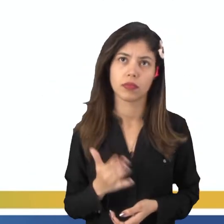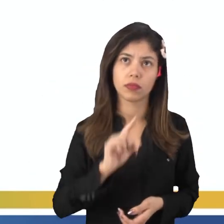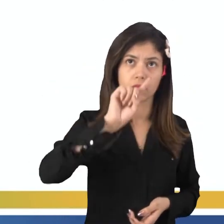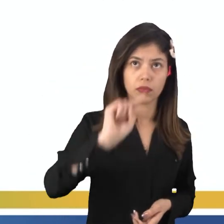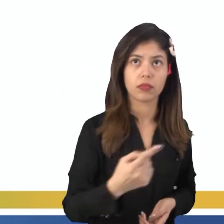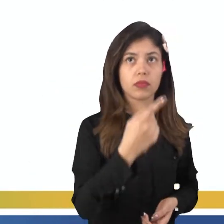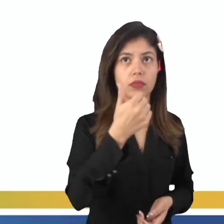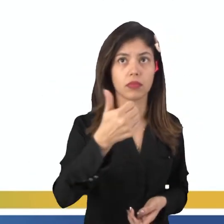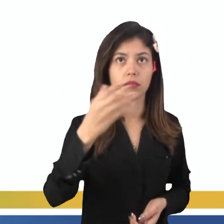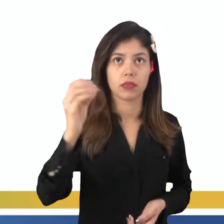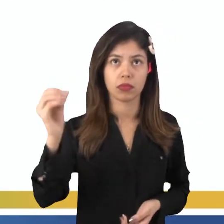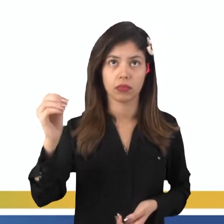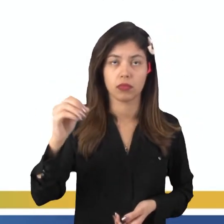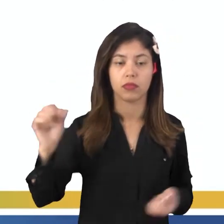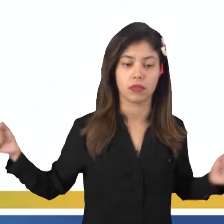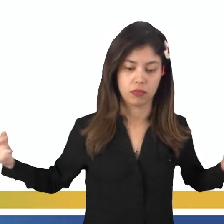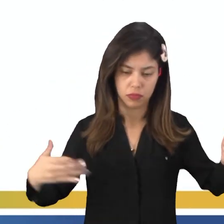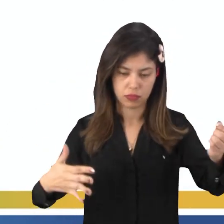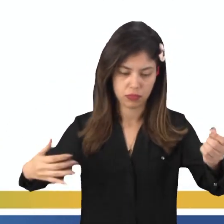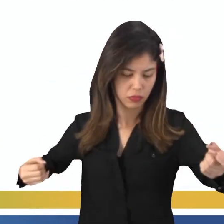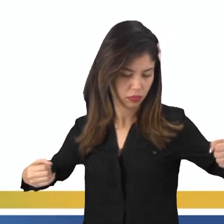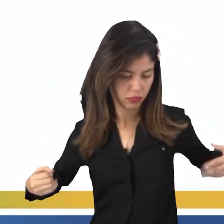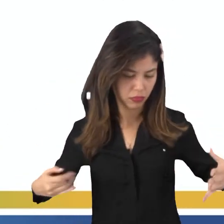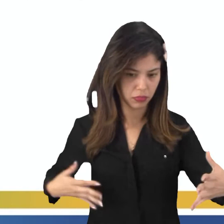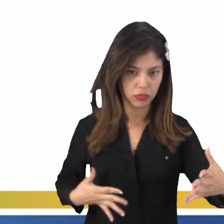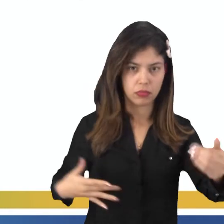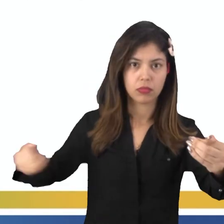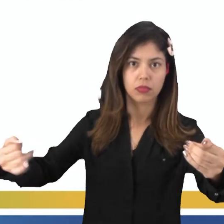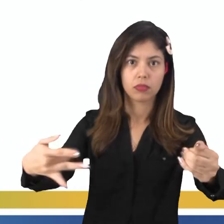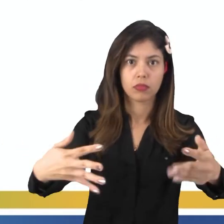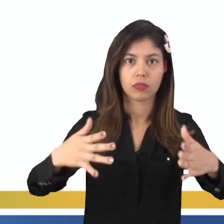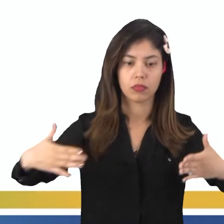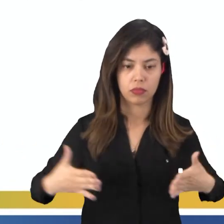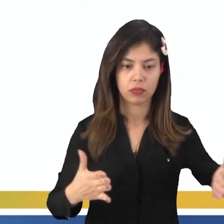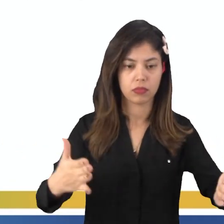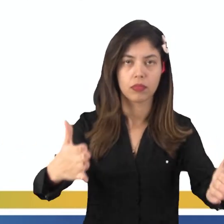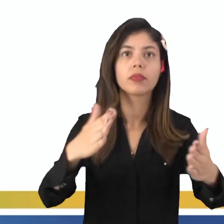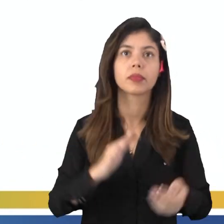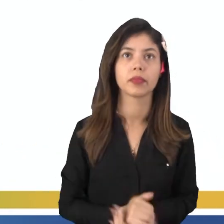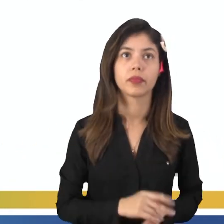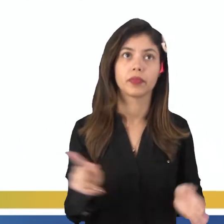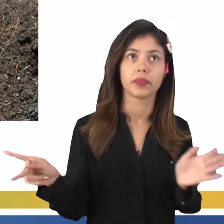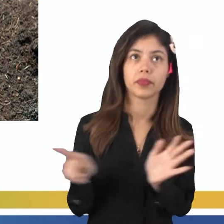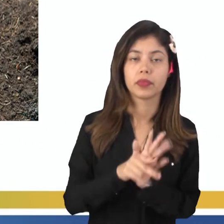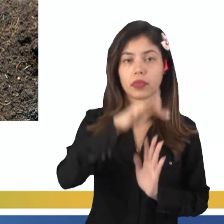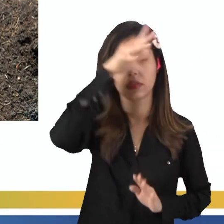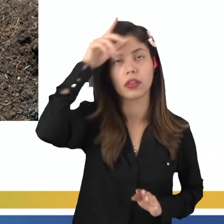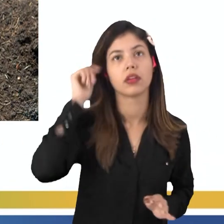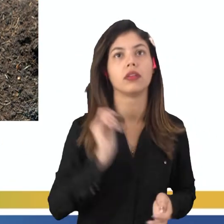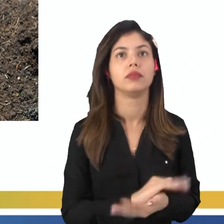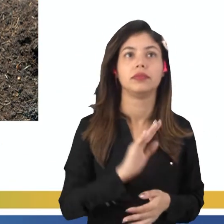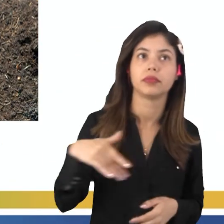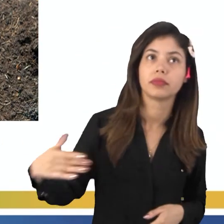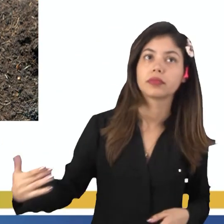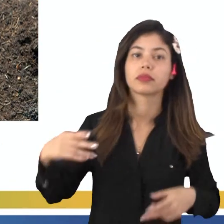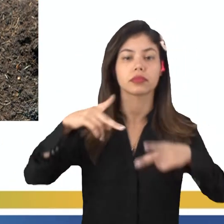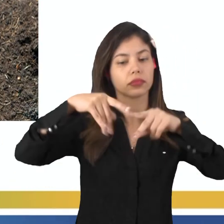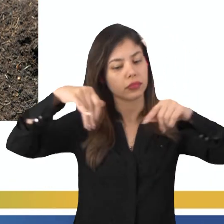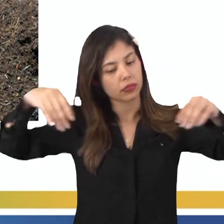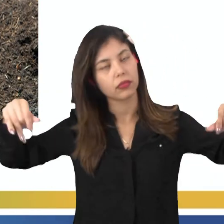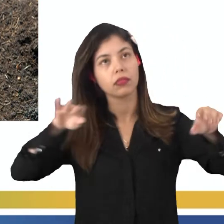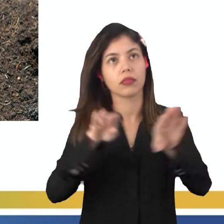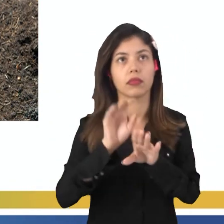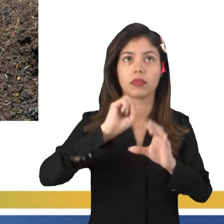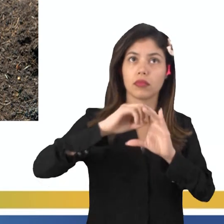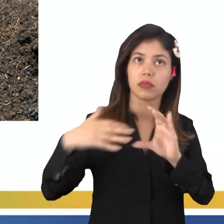e mais de 1.100 afluentes. O principal rio dessa bacia é o Rio Amazonas. Quanto ao